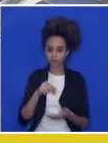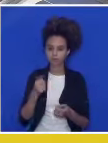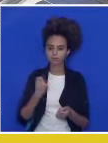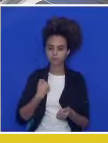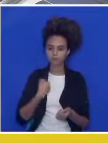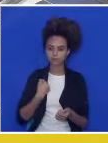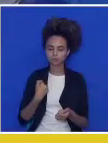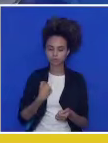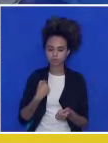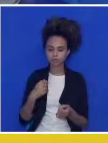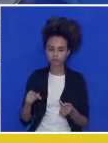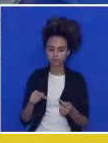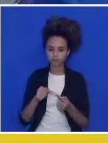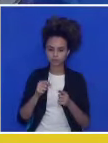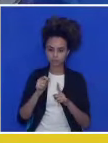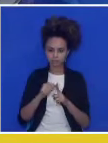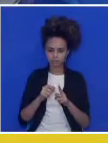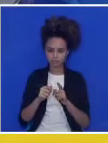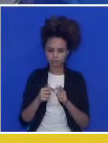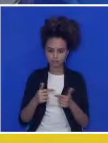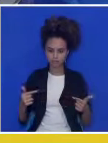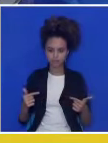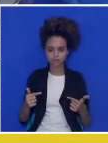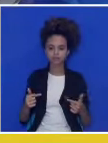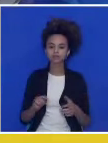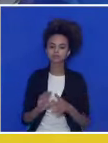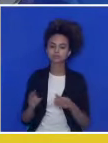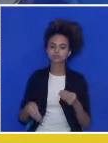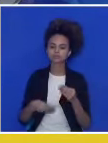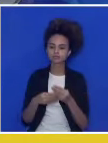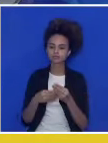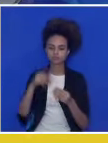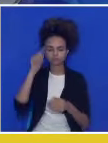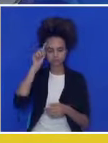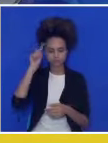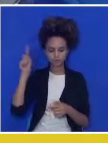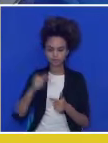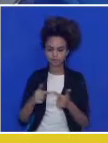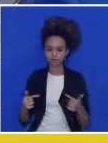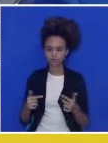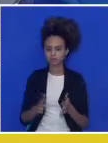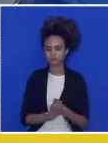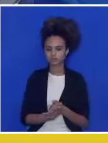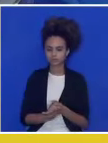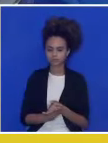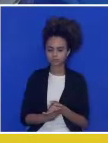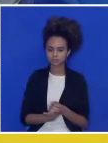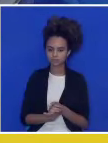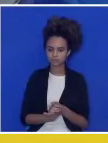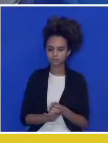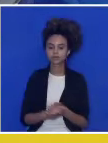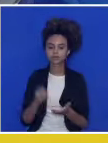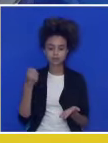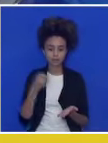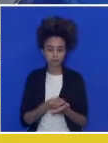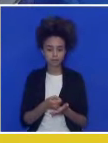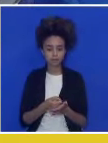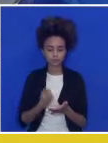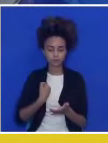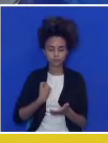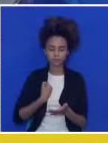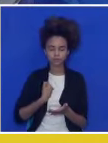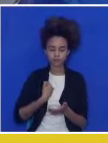referente ao mês da sorte, que integra a modalidade dia de sorte. Dia de sorte é a modalidade em que você aposta os seus números da sorte. Todo